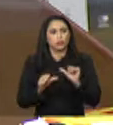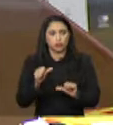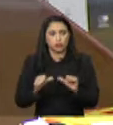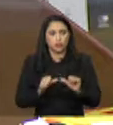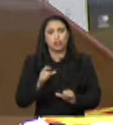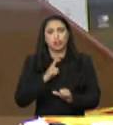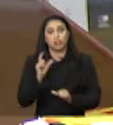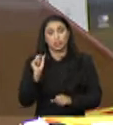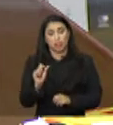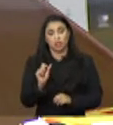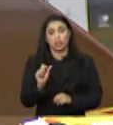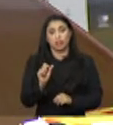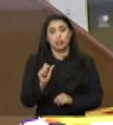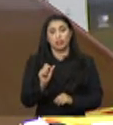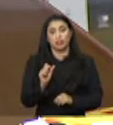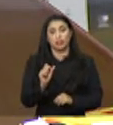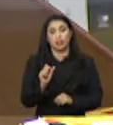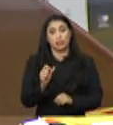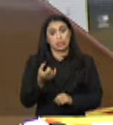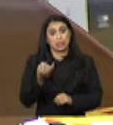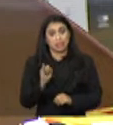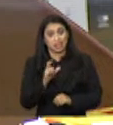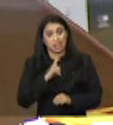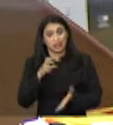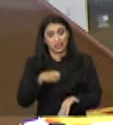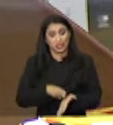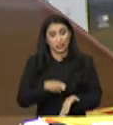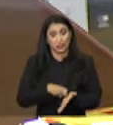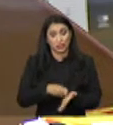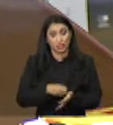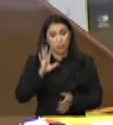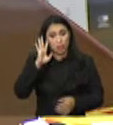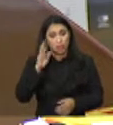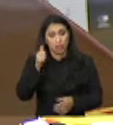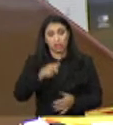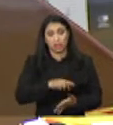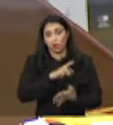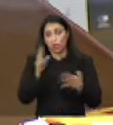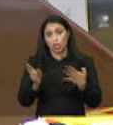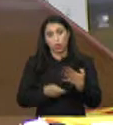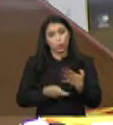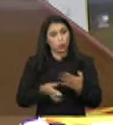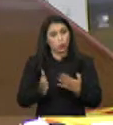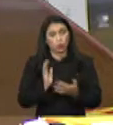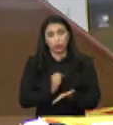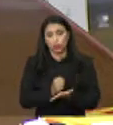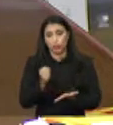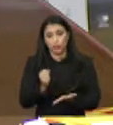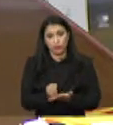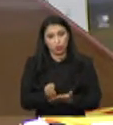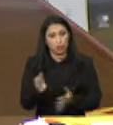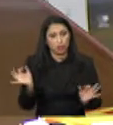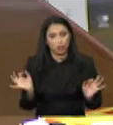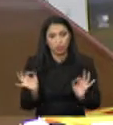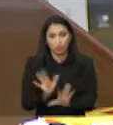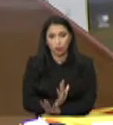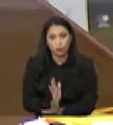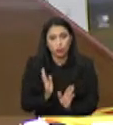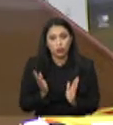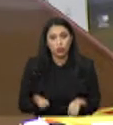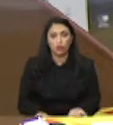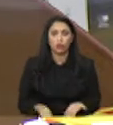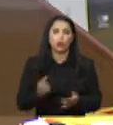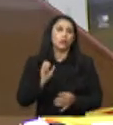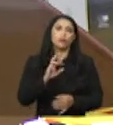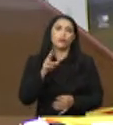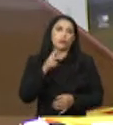aplicar-se a lei mais favorável' ao arguido sauce e se já tiver sido condenado por decisão definitiva transitado em julgado as é já executada com isso